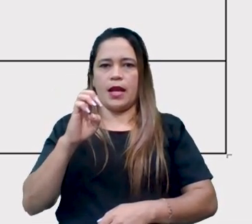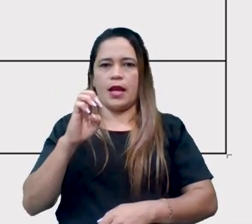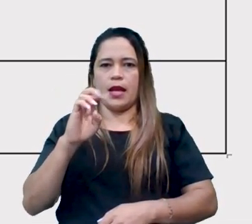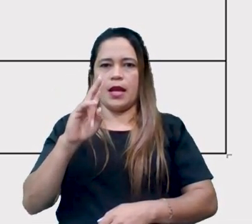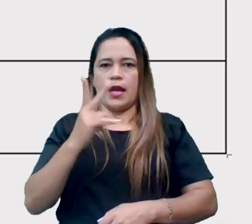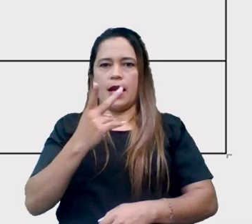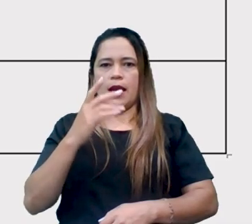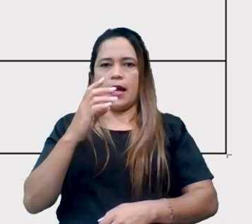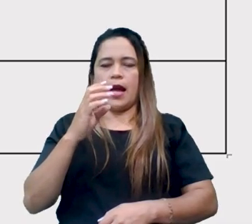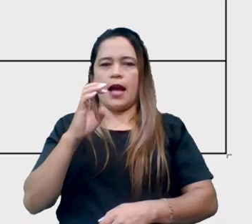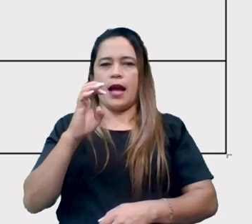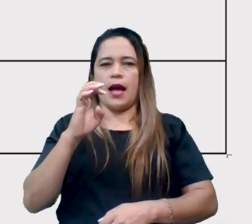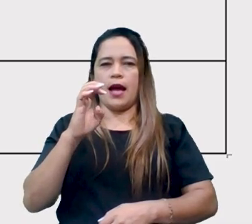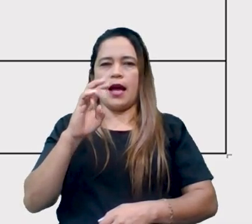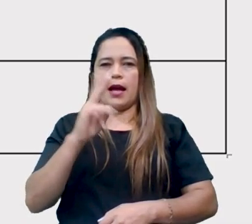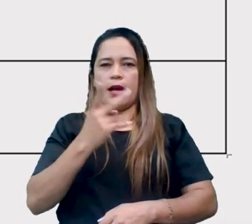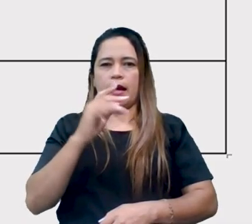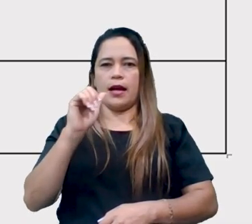escreve